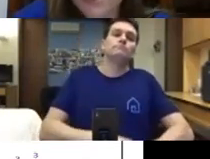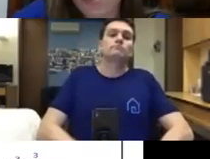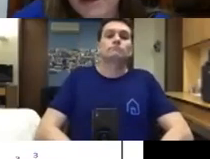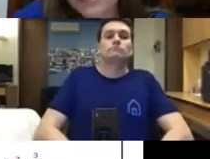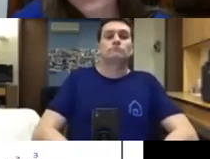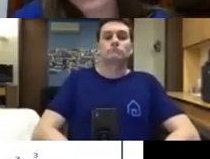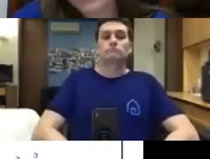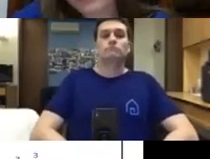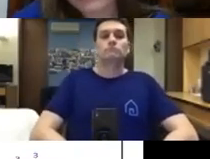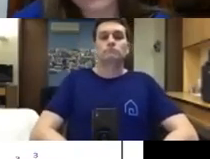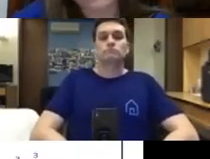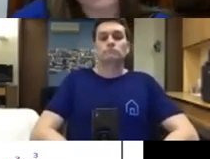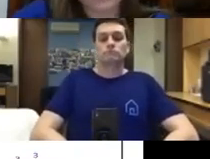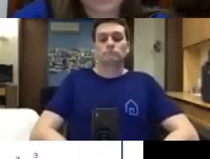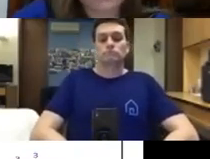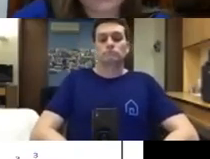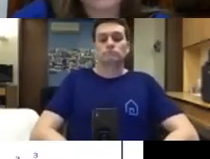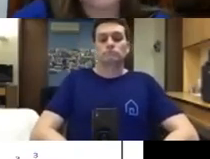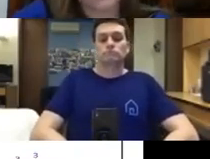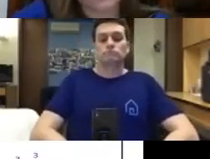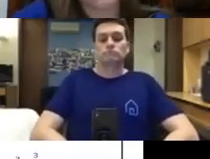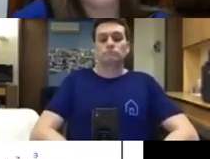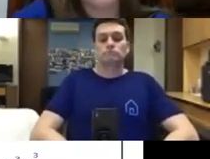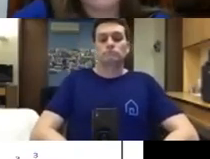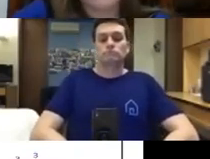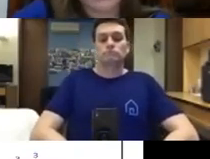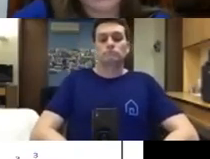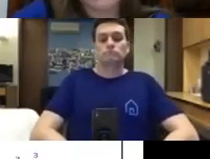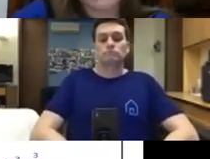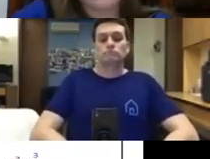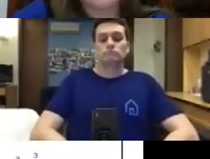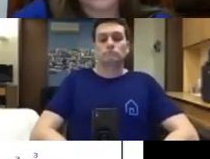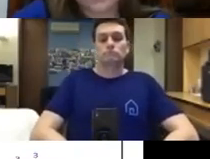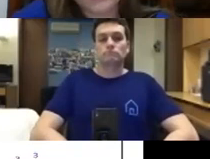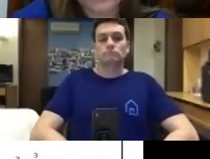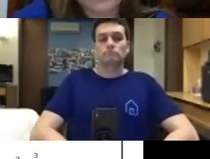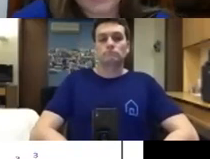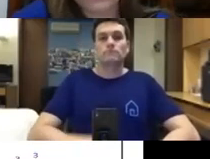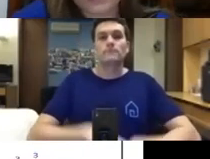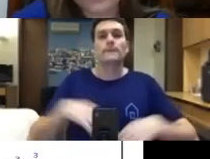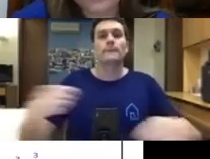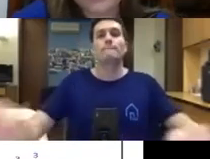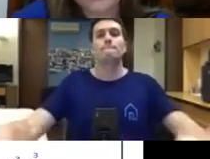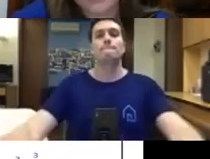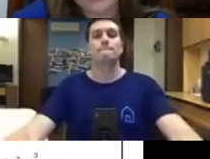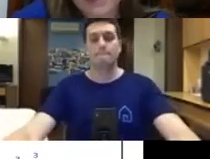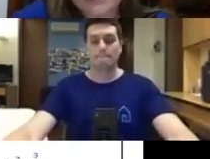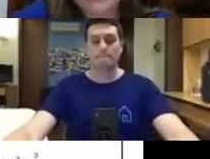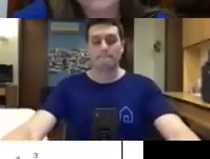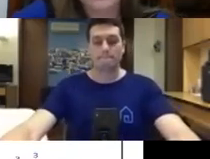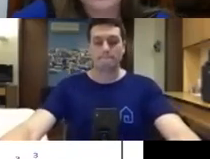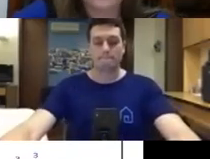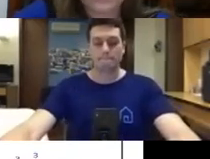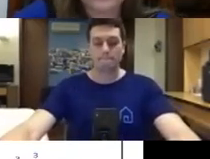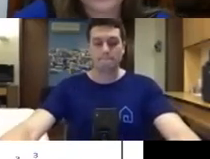calcita. Então, a partir disso, na bibliografia, a gente foi ver, se estima, então, que a temperatura atingida nessa